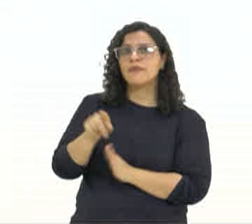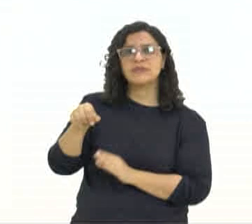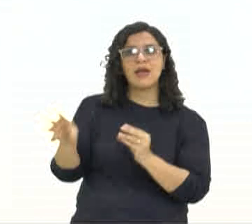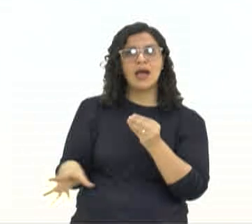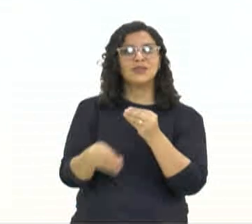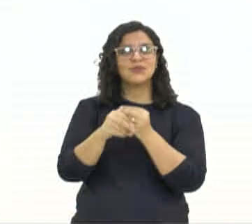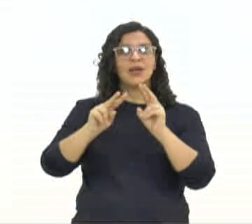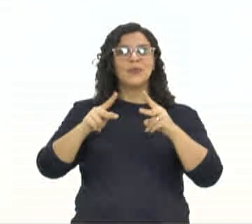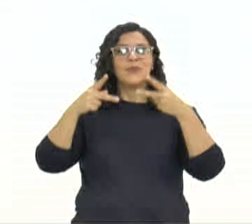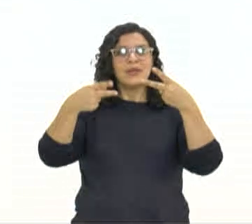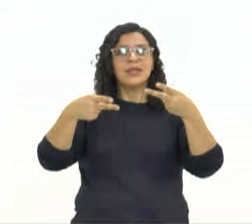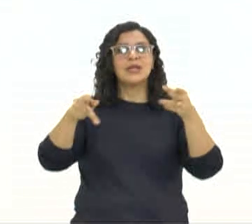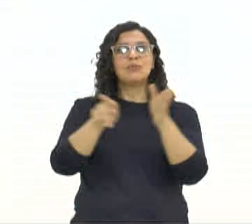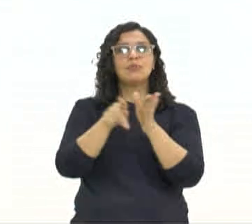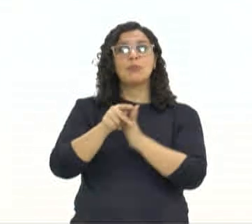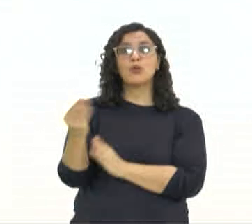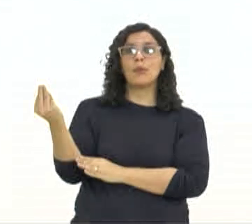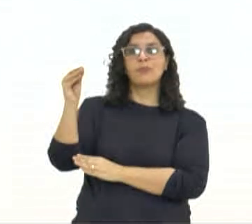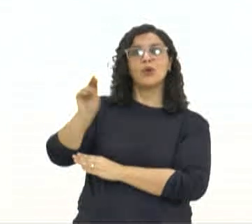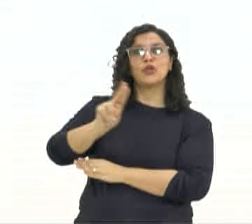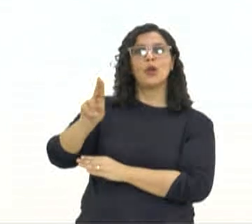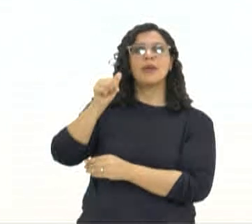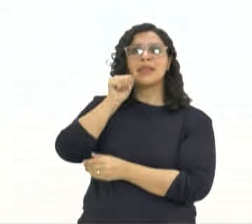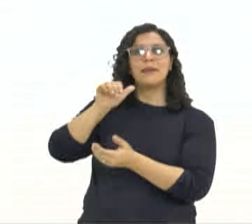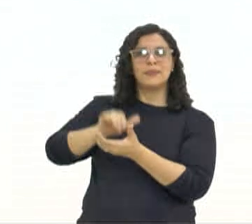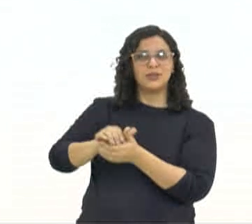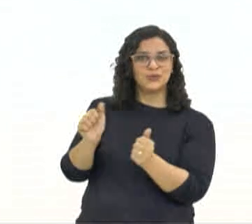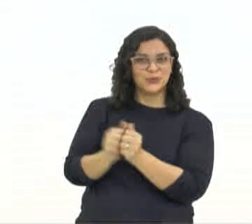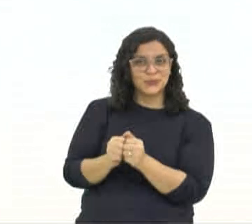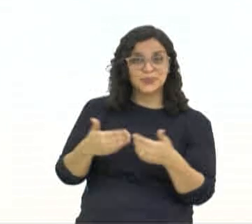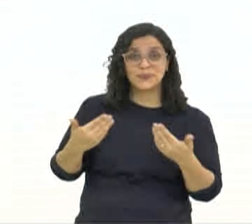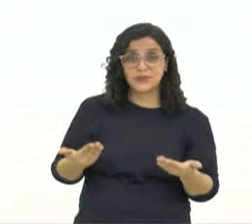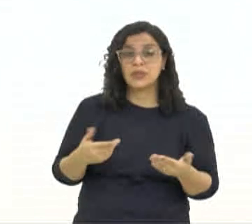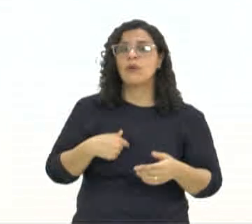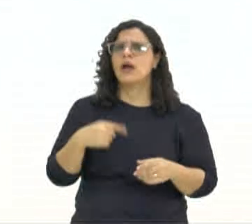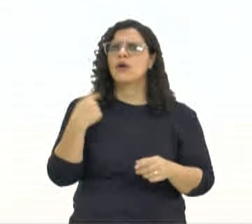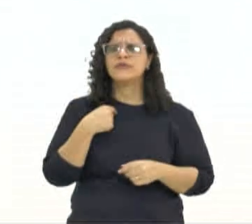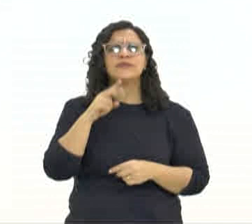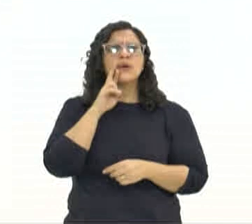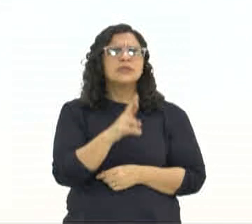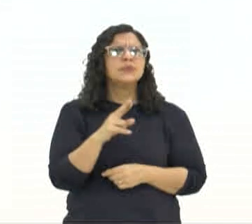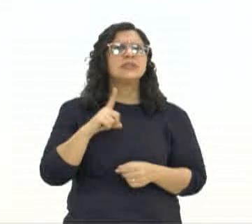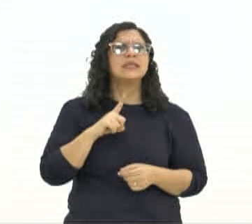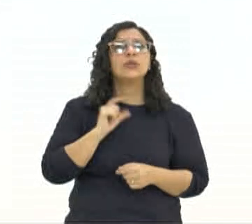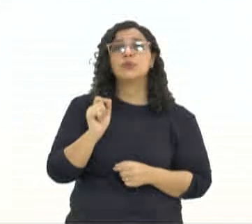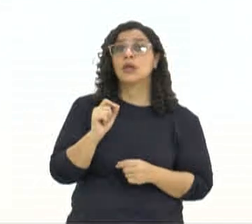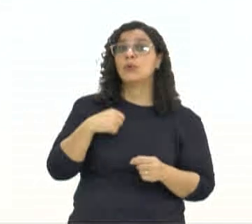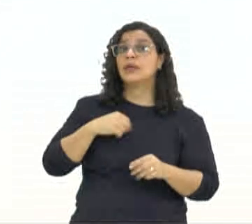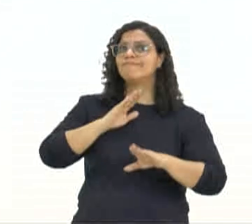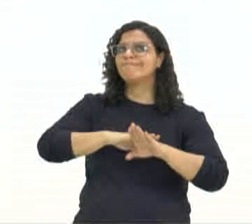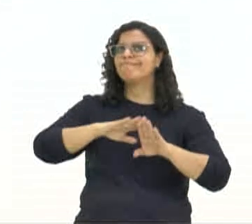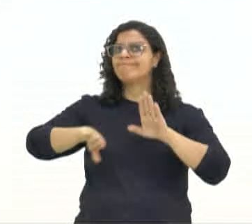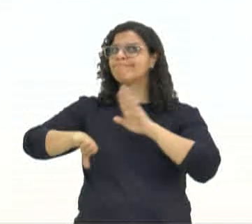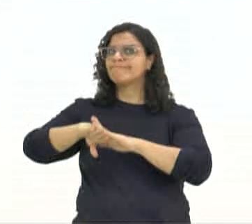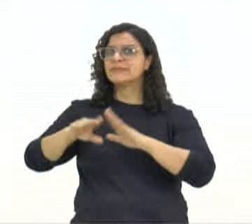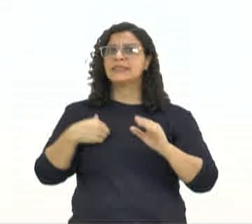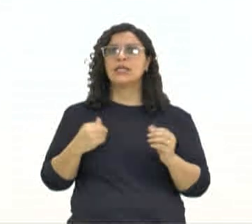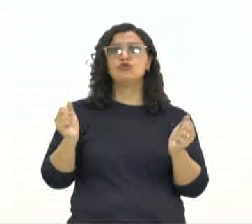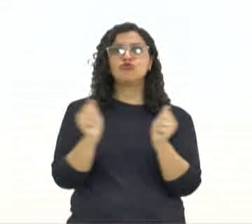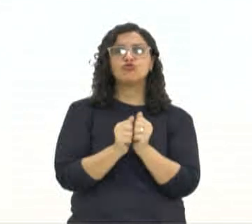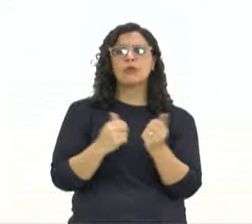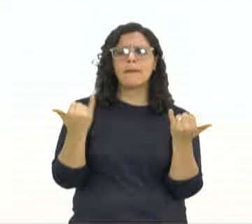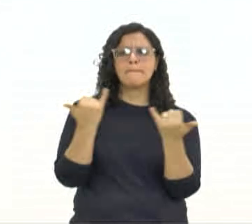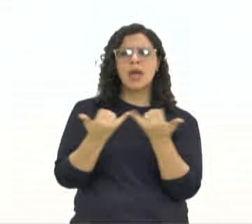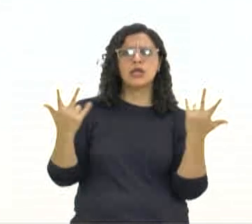adicionar um link com o nome dela, né? Basicamente seria isso. Agora vocês vão responder o que é que tem em comum